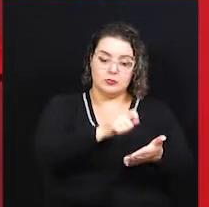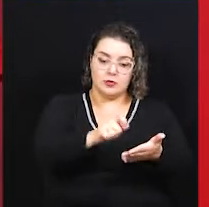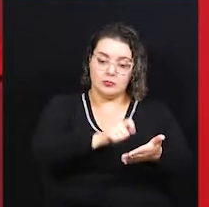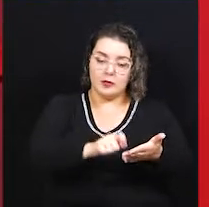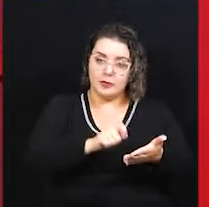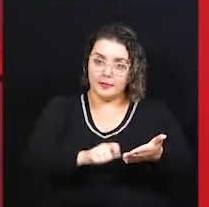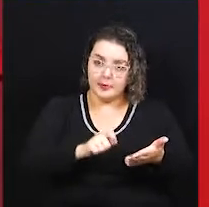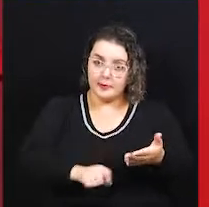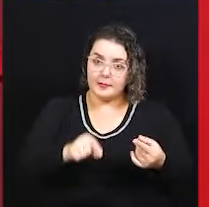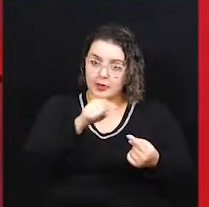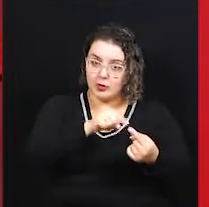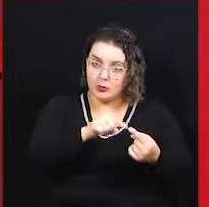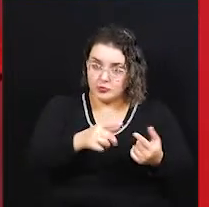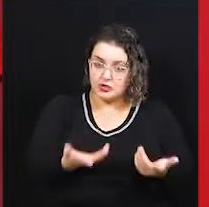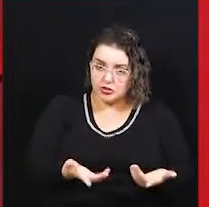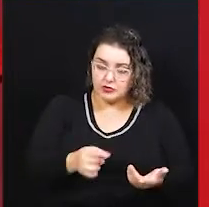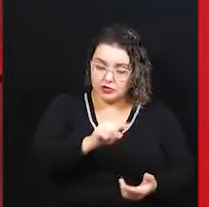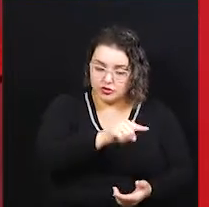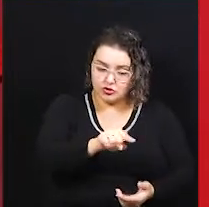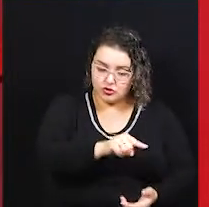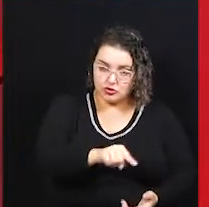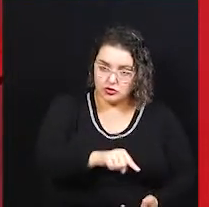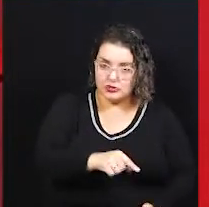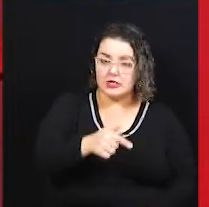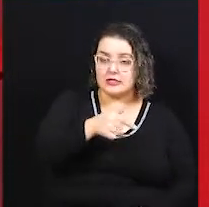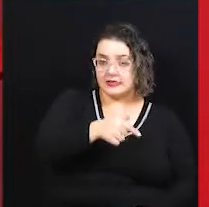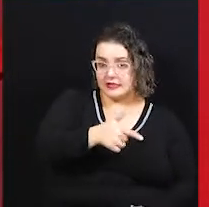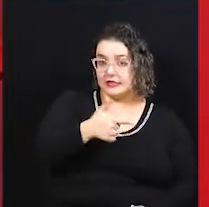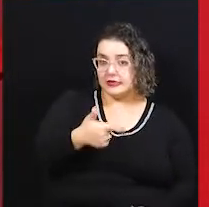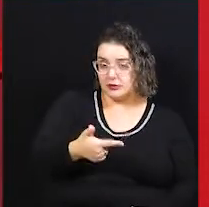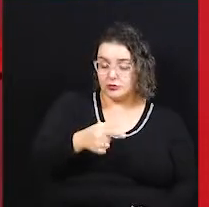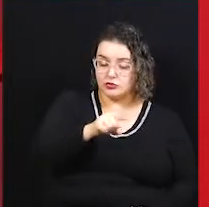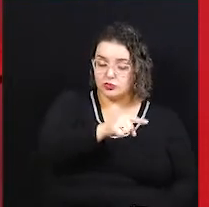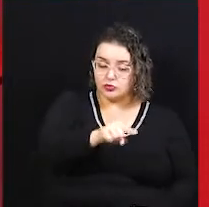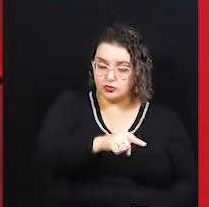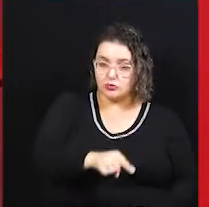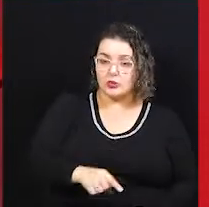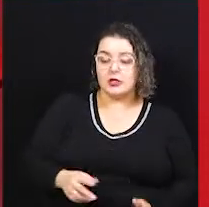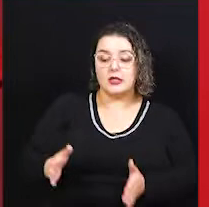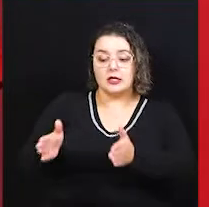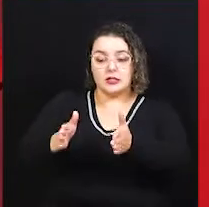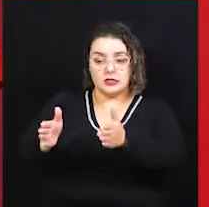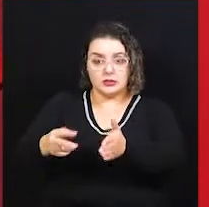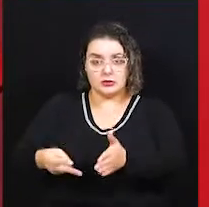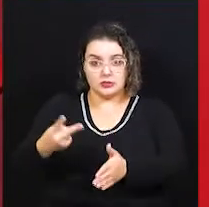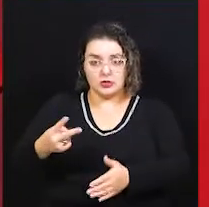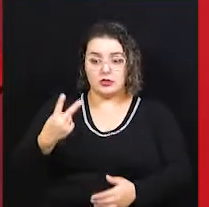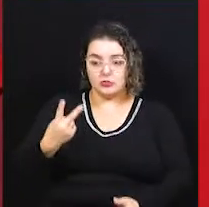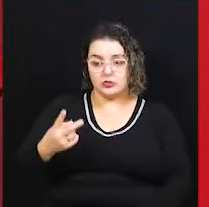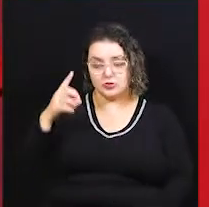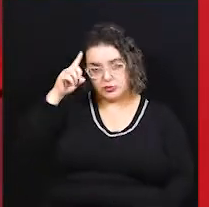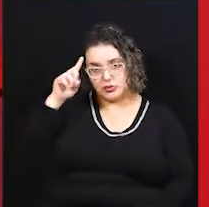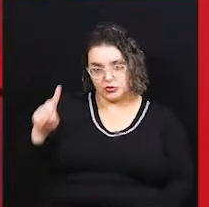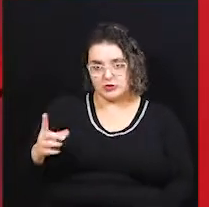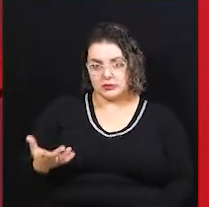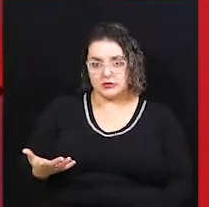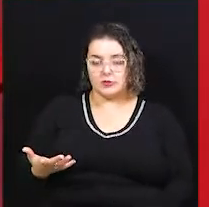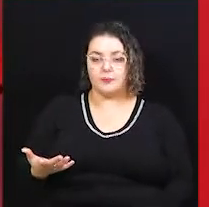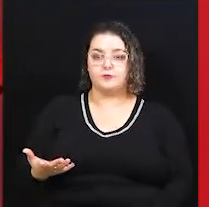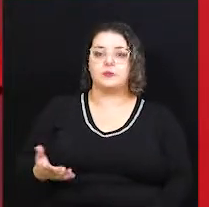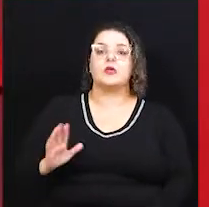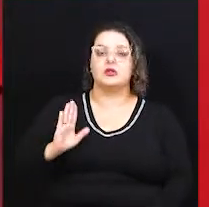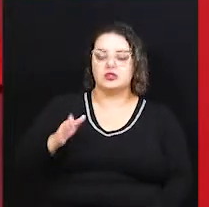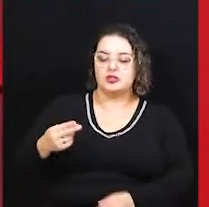com questões objetivas, 72 questões objetivas. E a segunda fase em 2 dias, Isso já foi confirmado